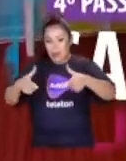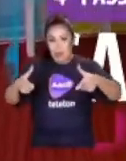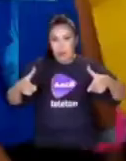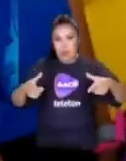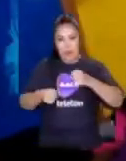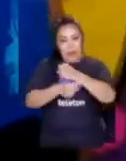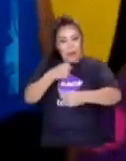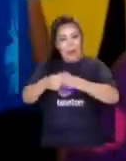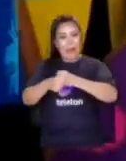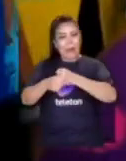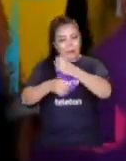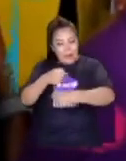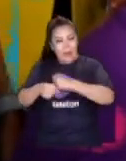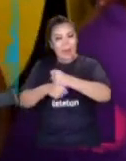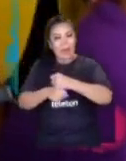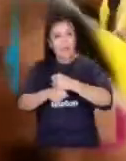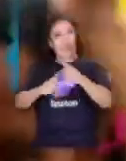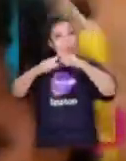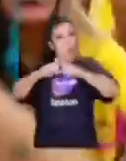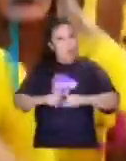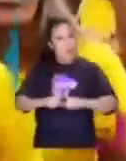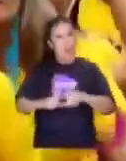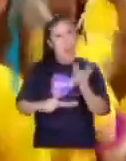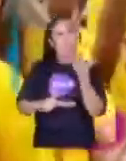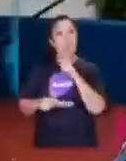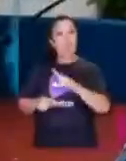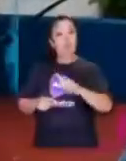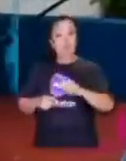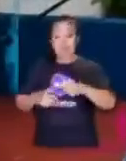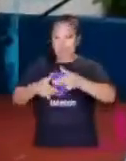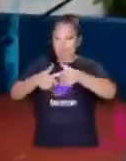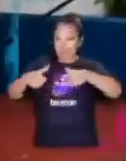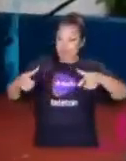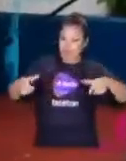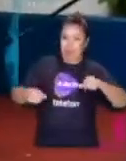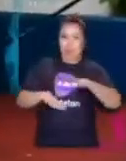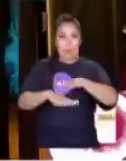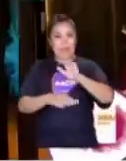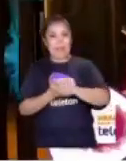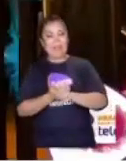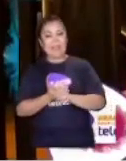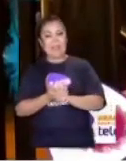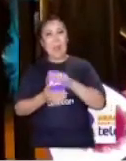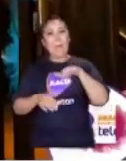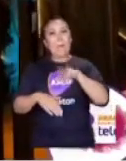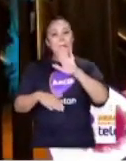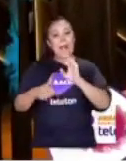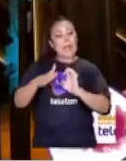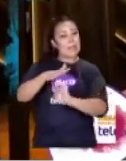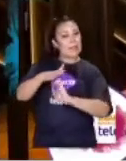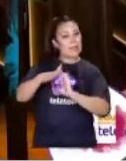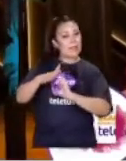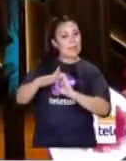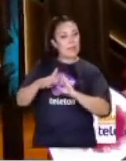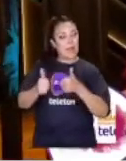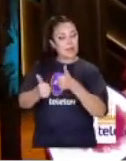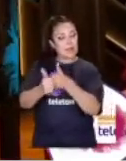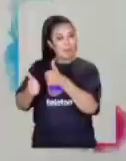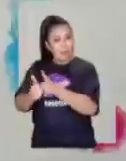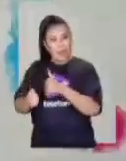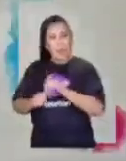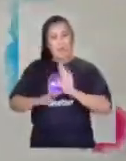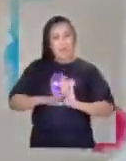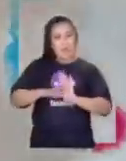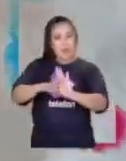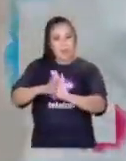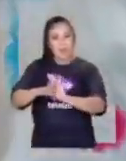ano, o desafio Teleton ganhava proporções gigantescas. Cada vez mais empresários da região apoiavam a